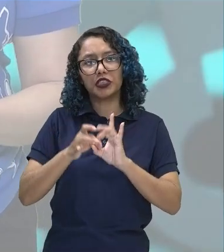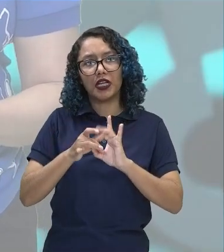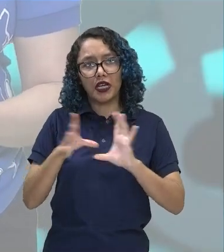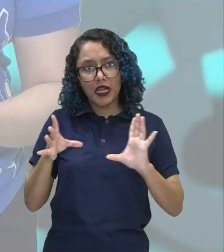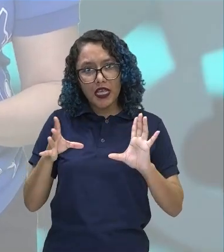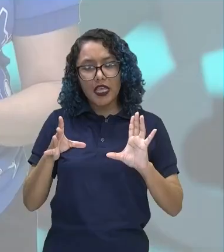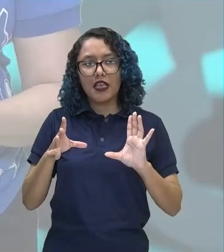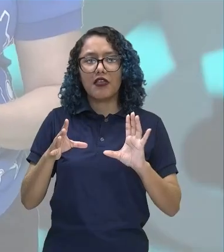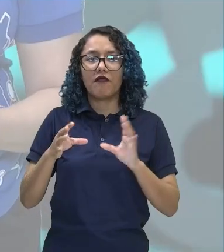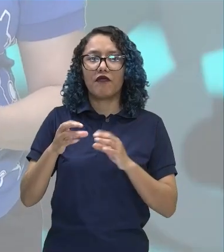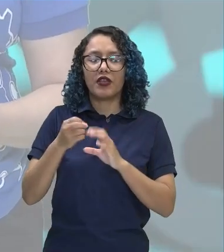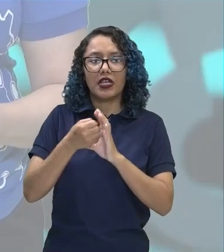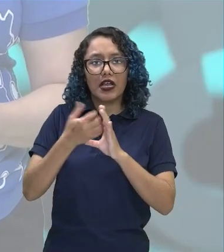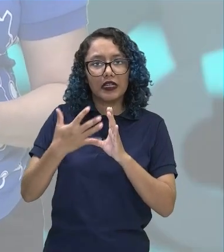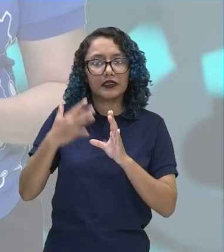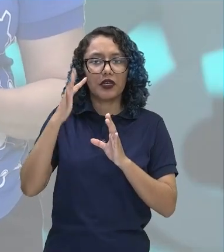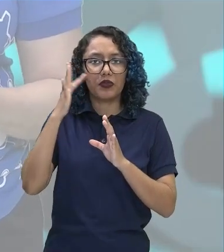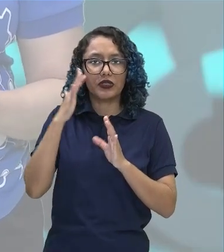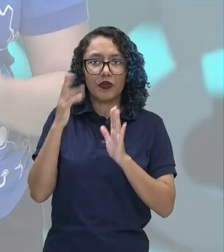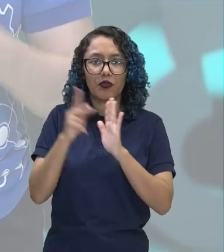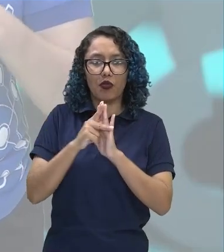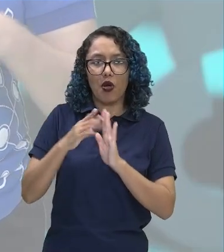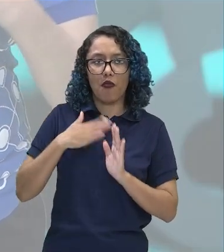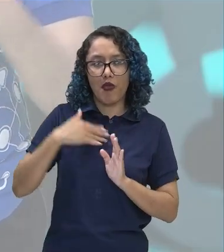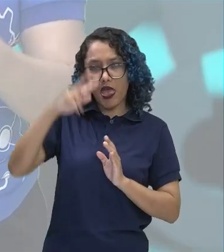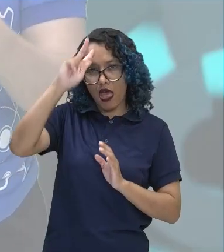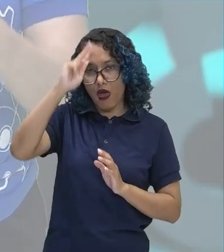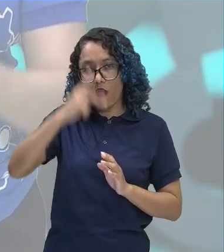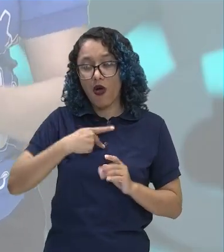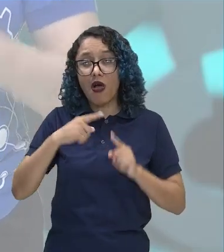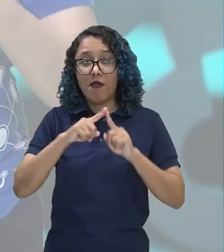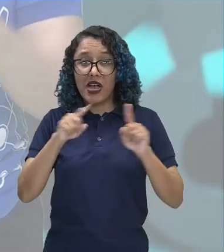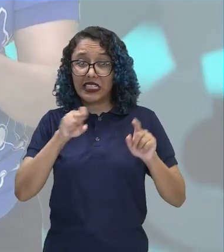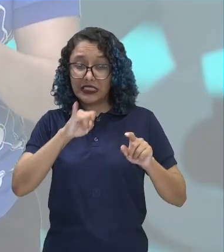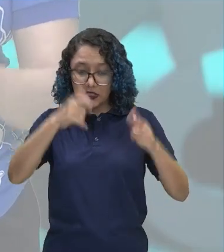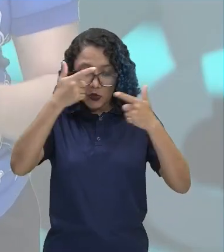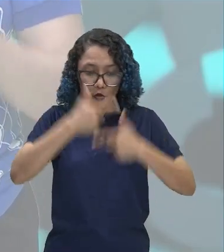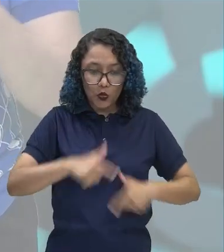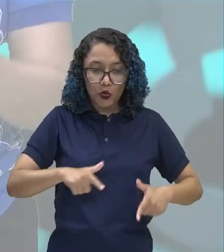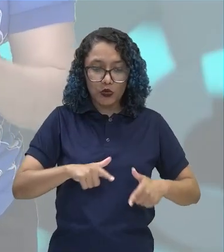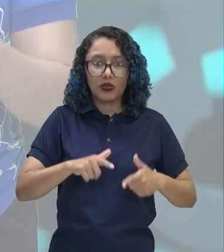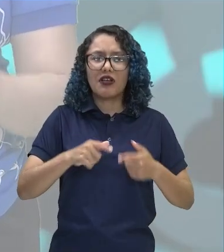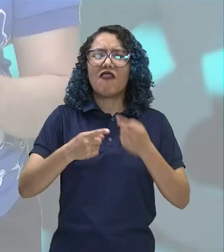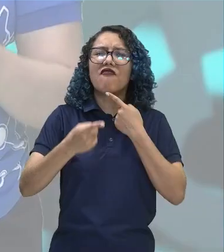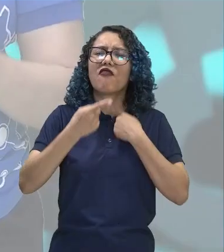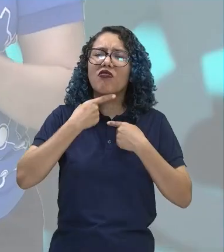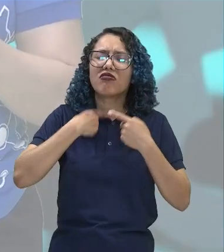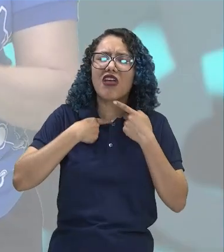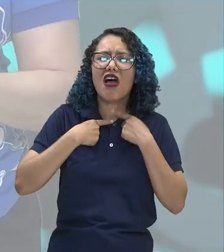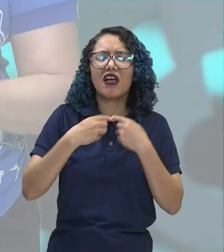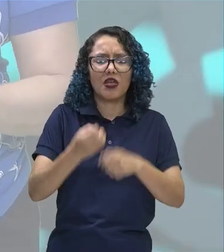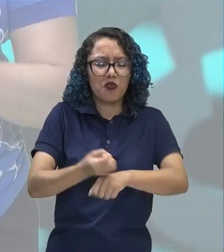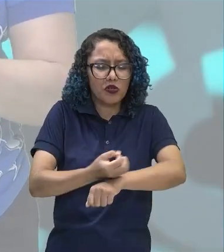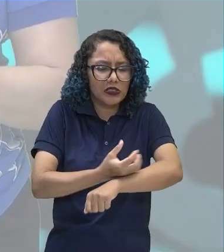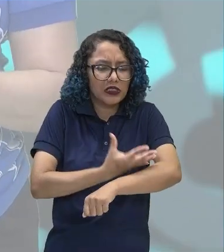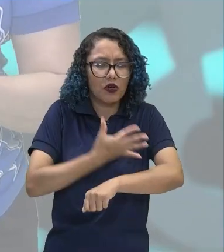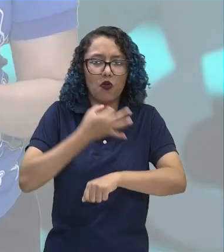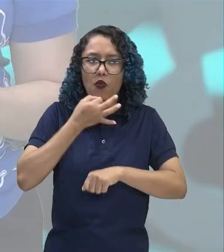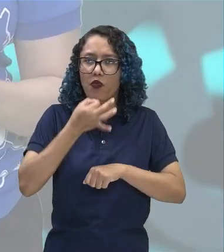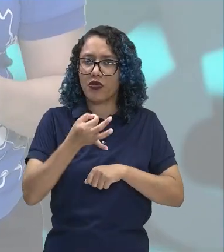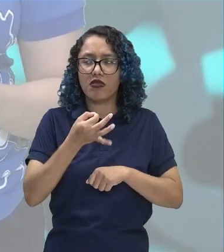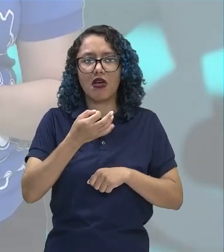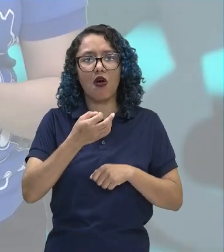é porque não entra ali nada de sentimento, de vontade, de emoções, de opiniões